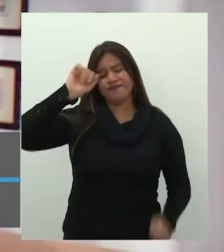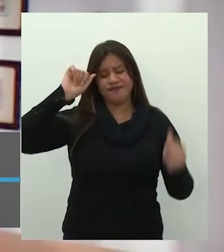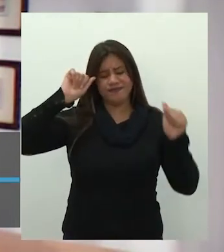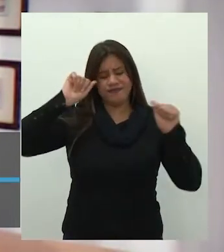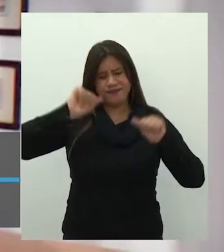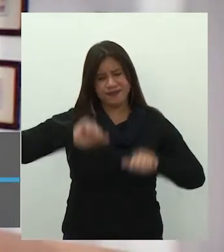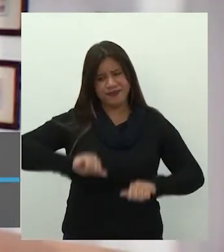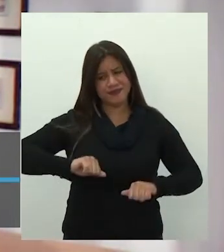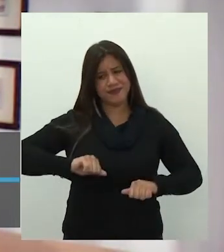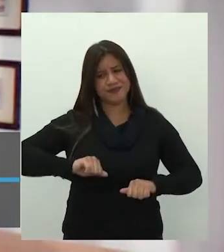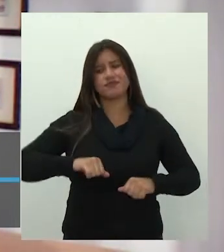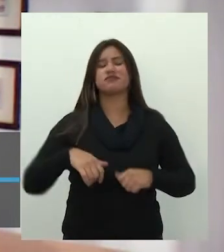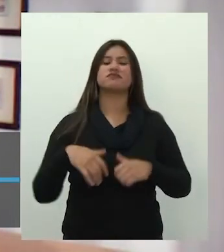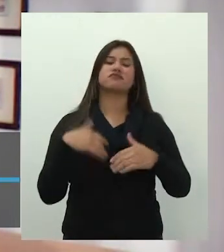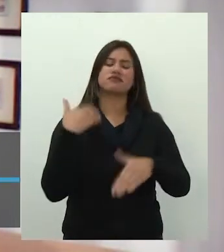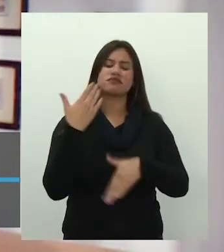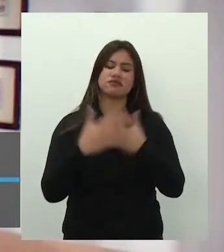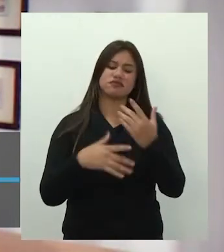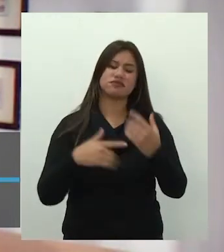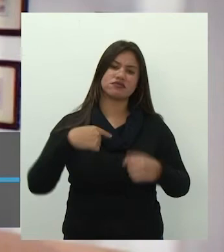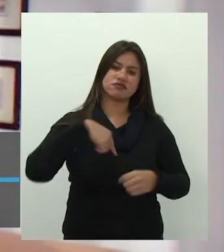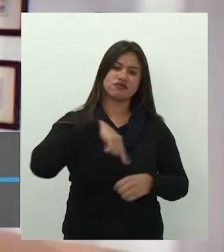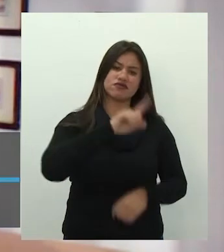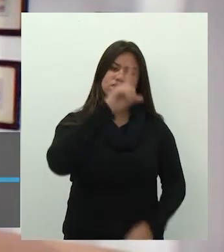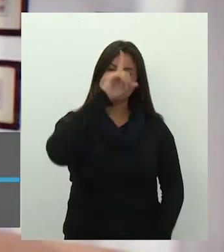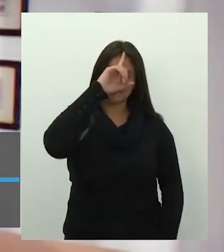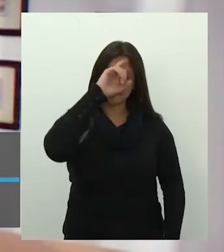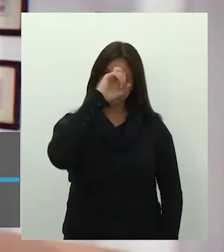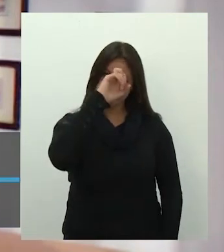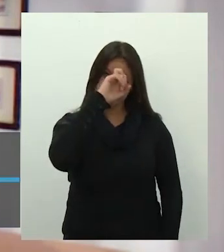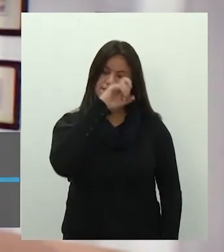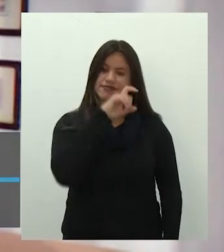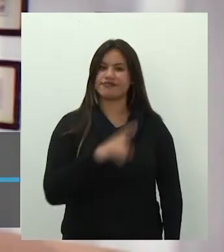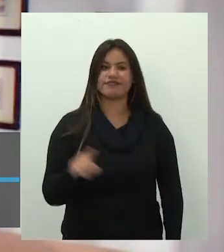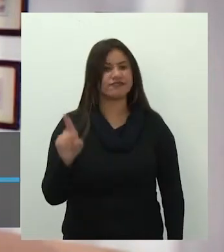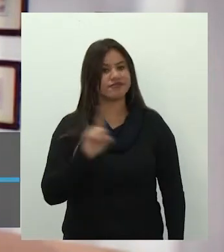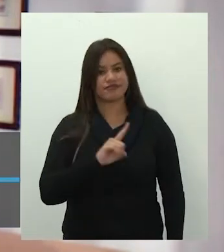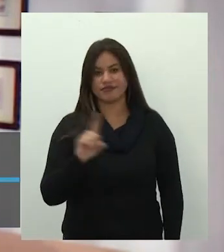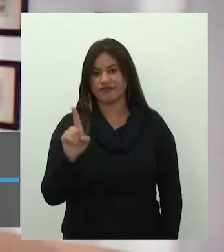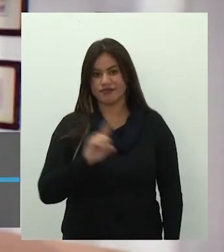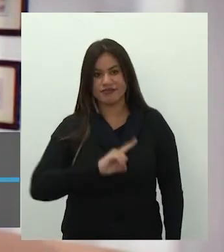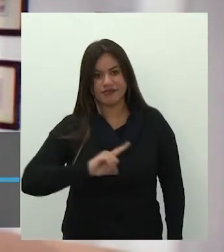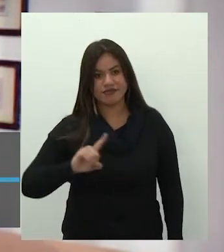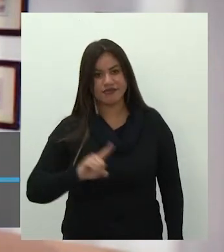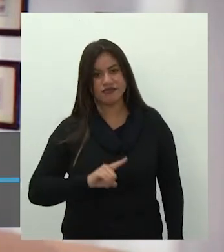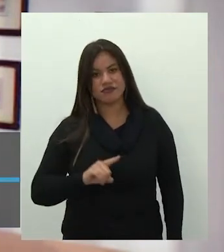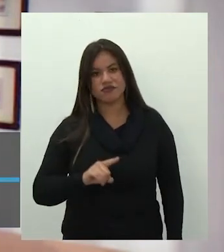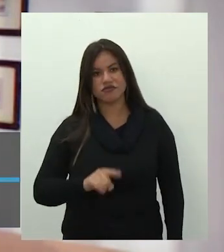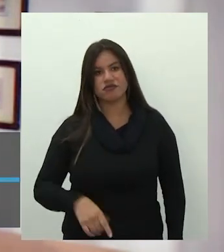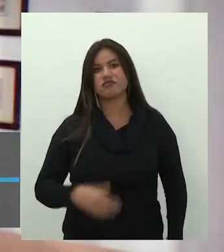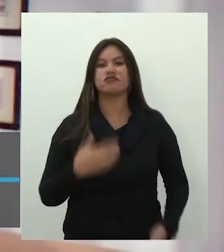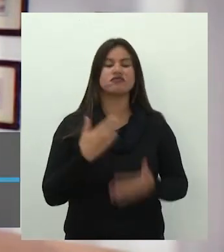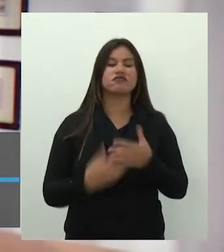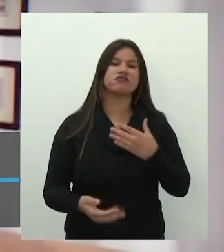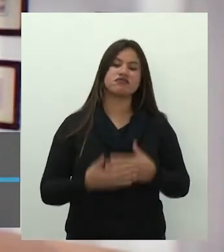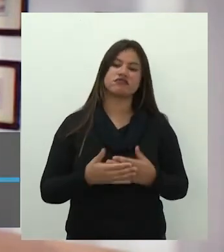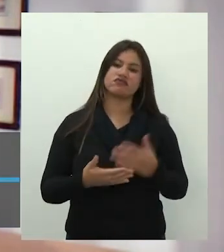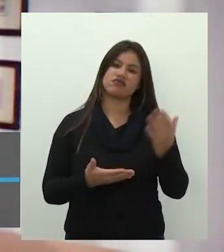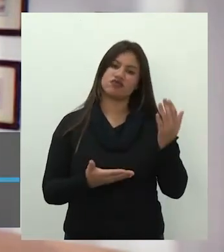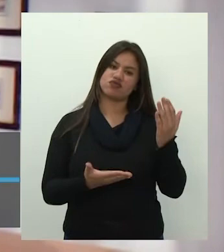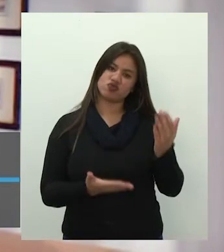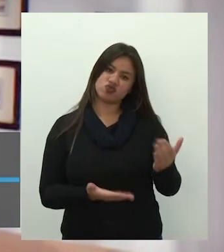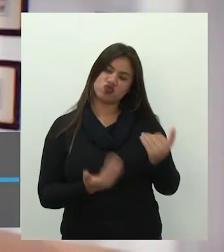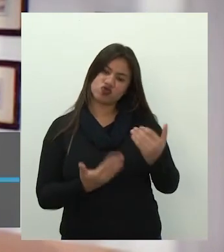pior, para procurar auxílio médico. Um jovem até dá para esperar um ou